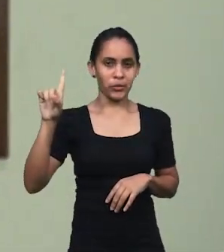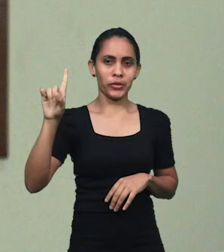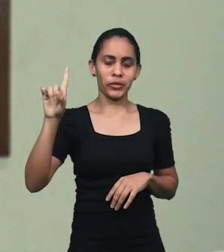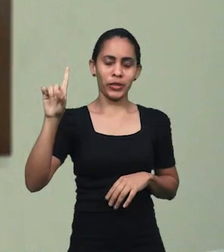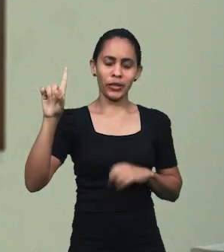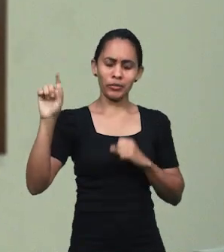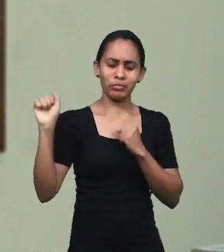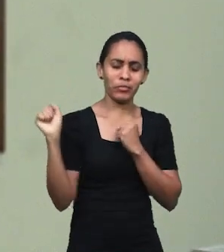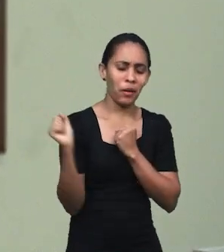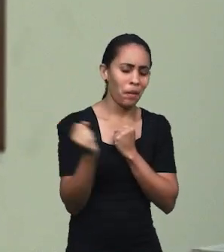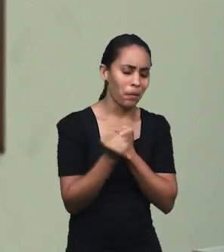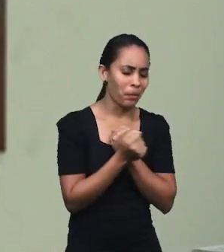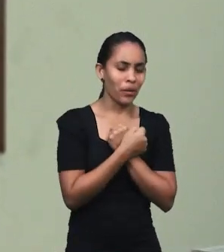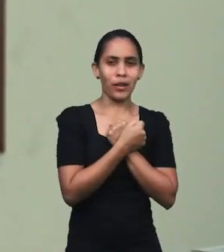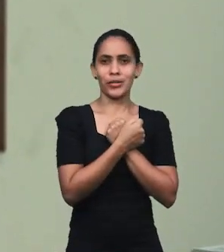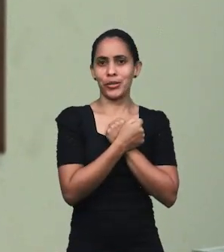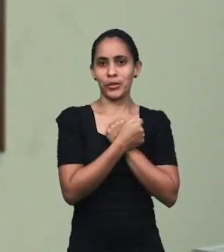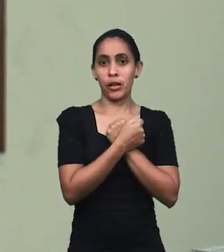ele tem um abraço.